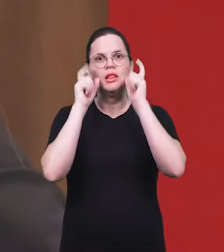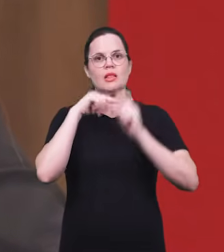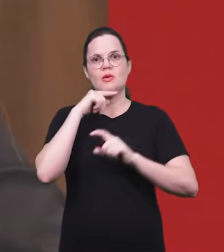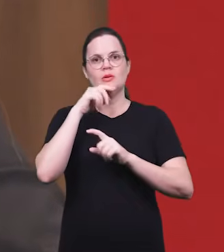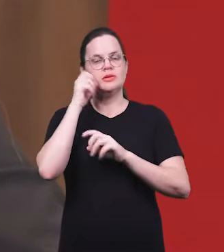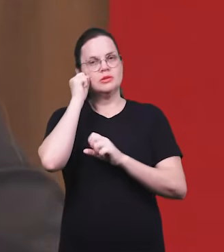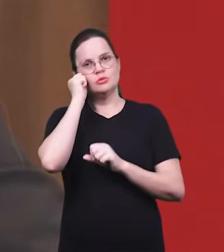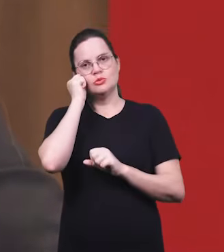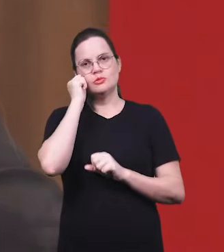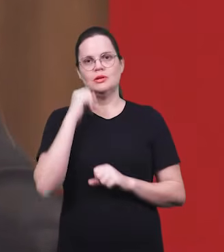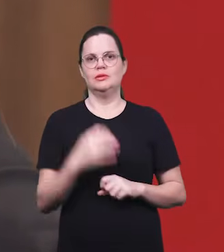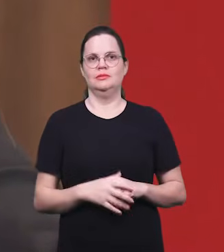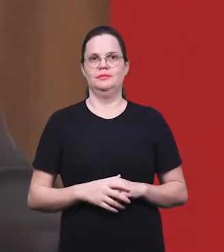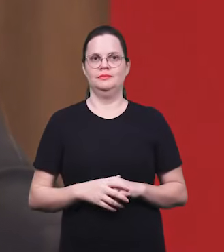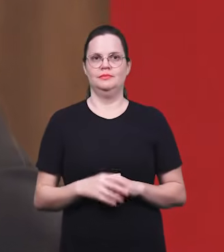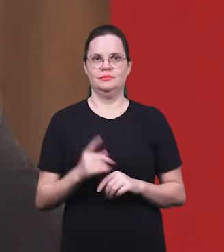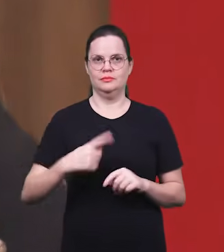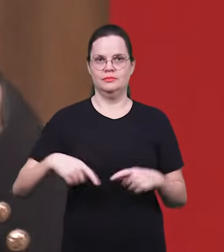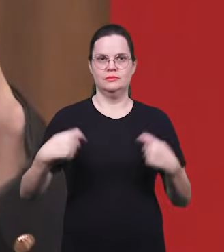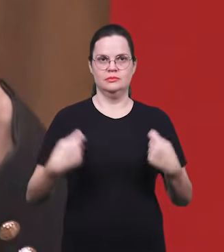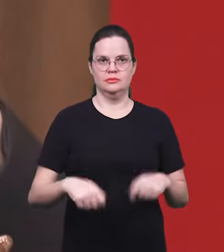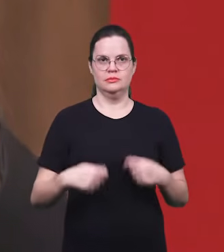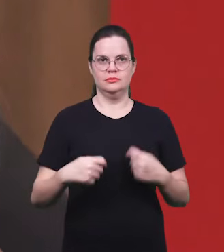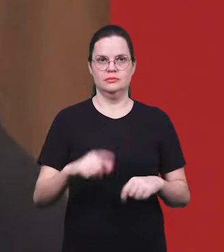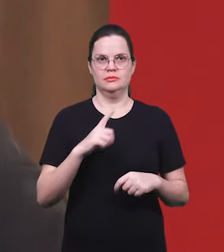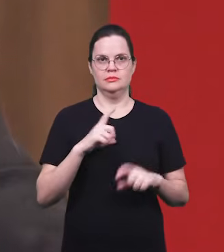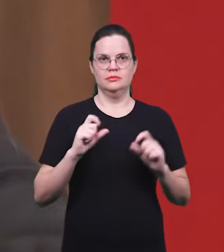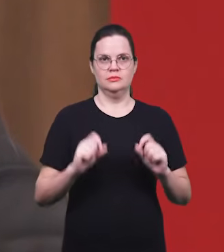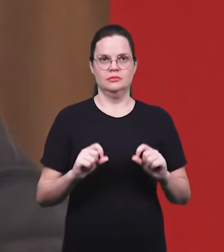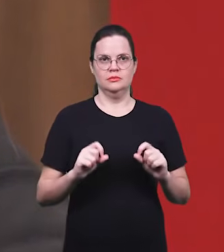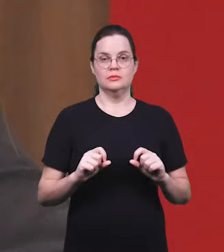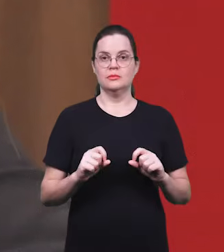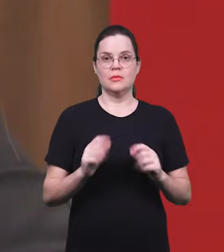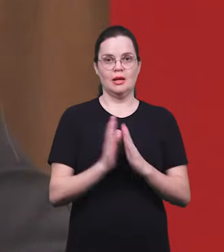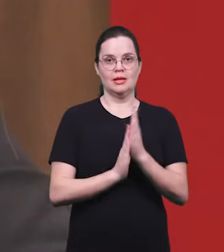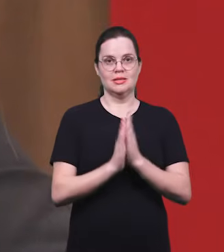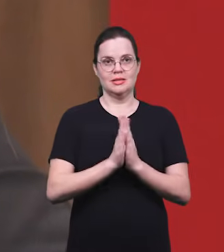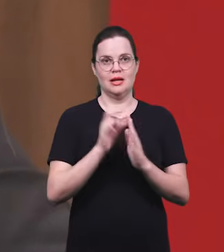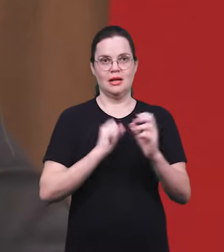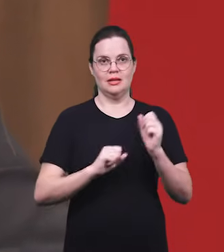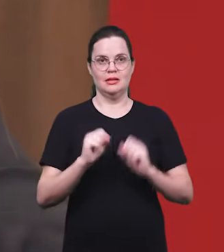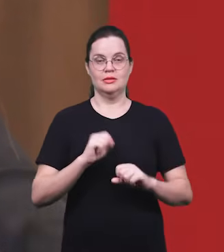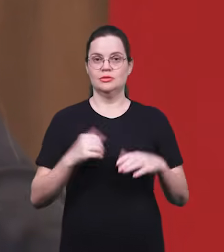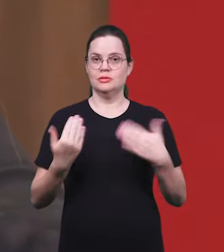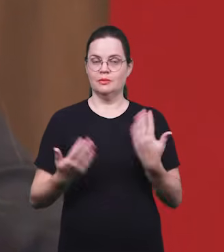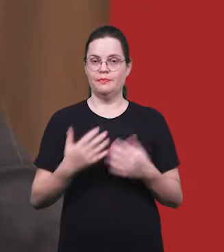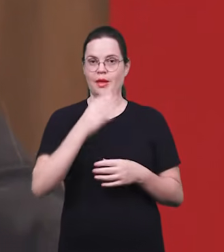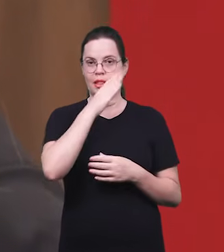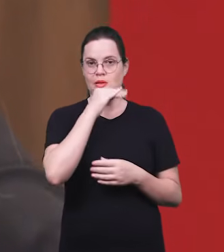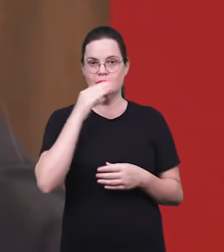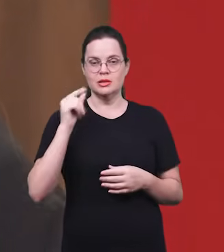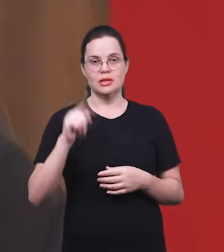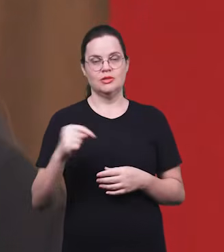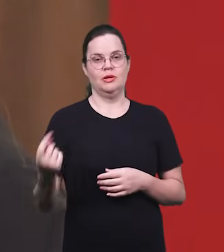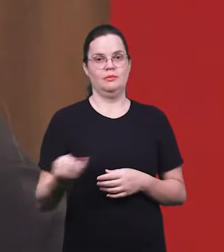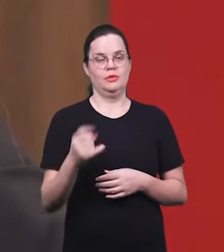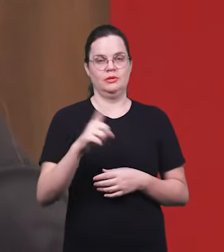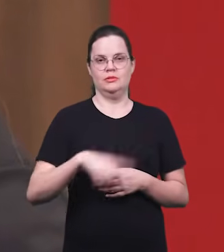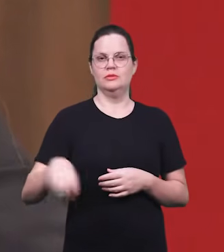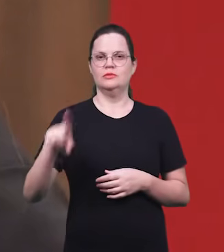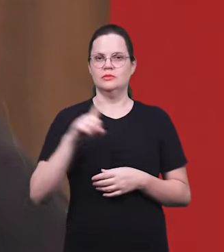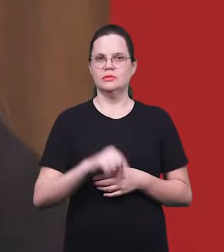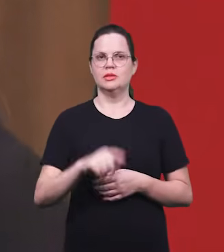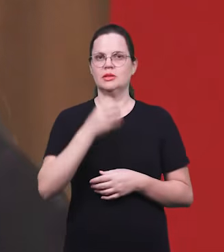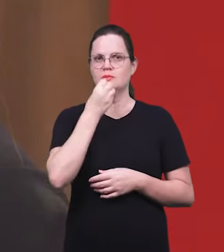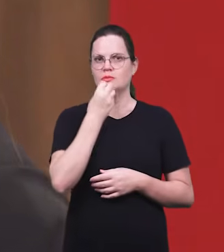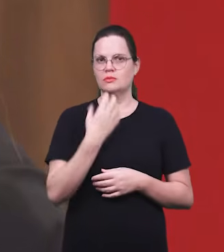foi tão profundo, e o que nós temos lá por trás, a tal da ansiedade. Então, adolescente, é muito